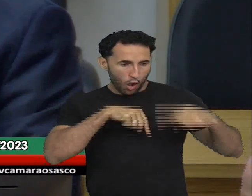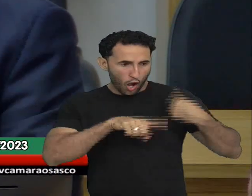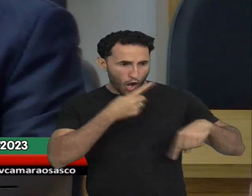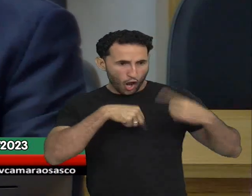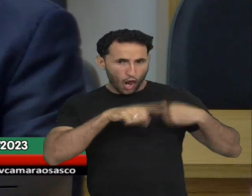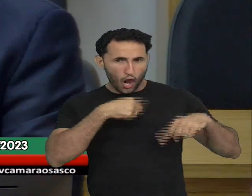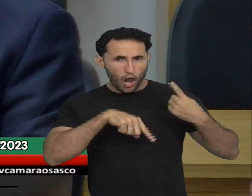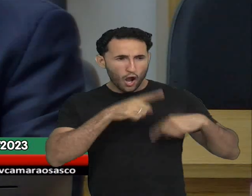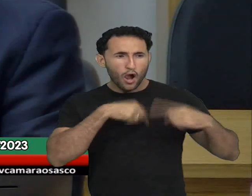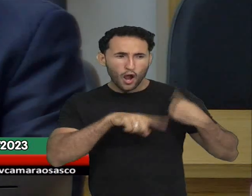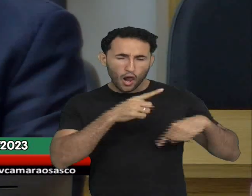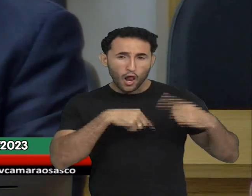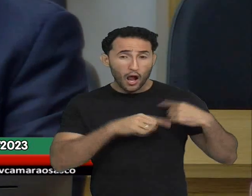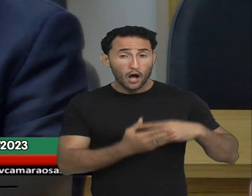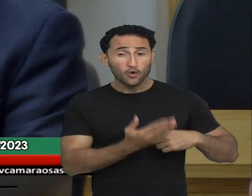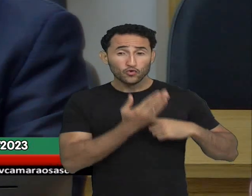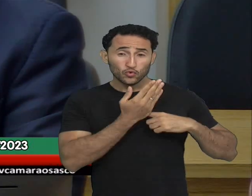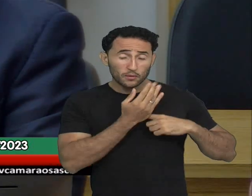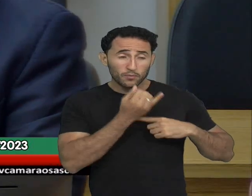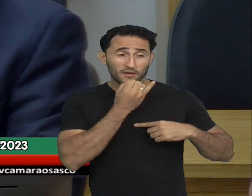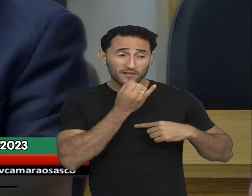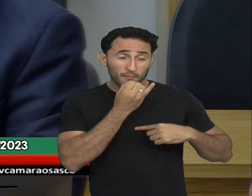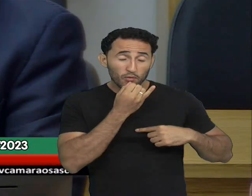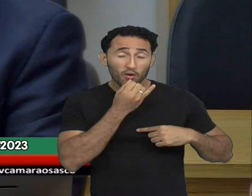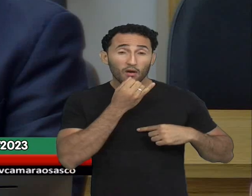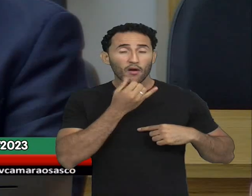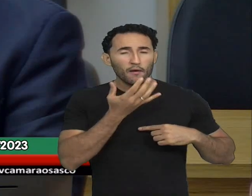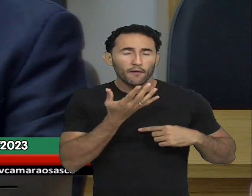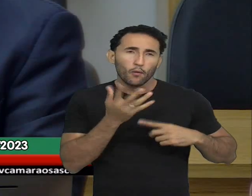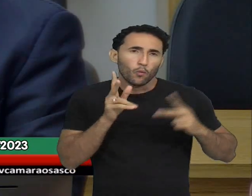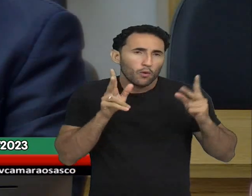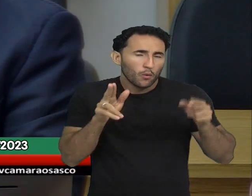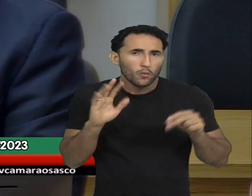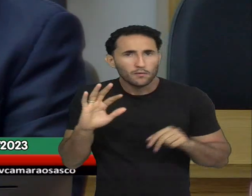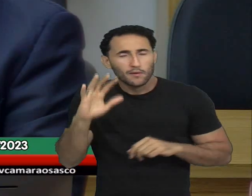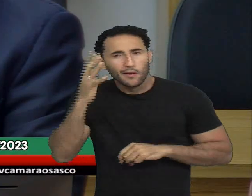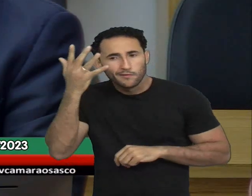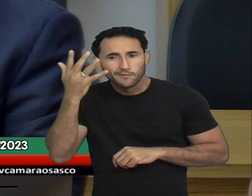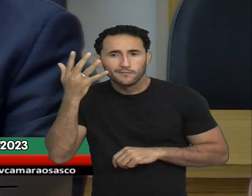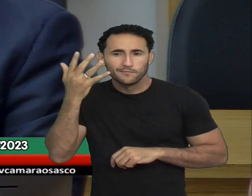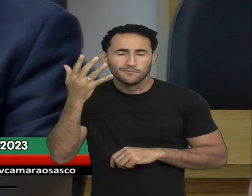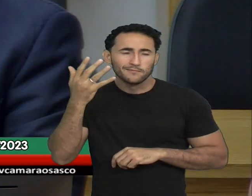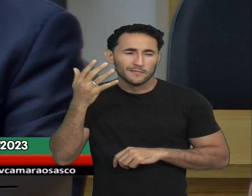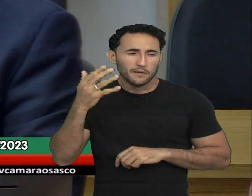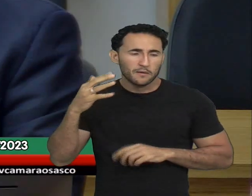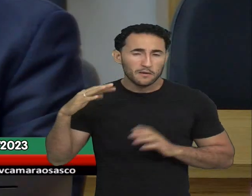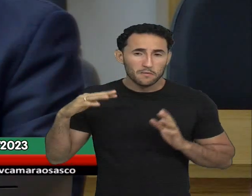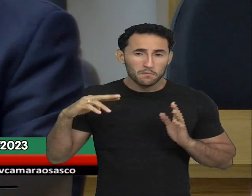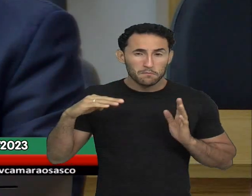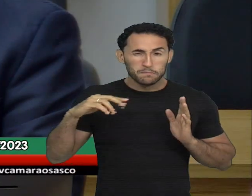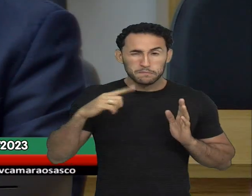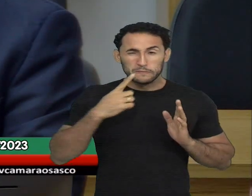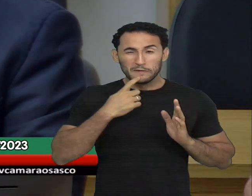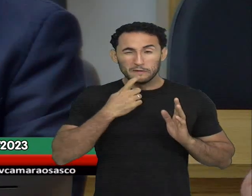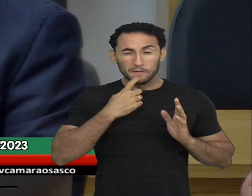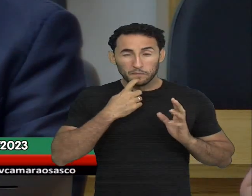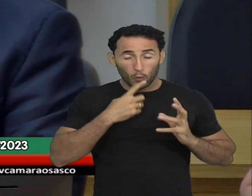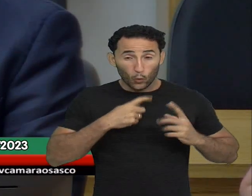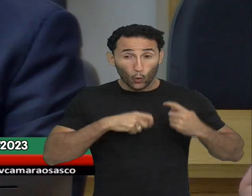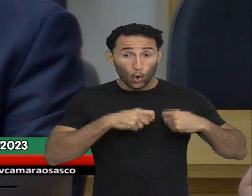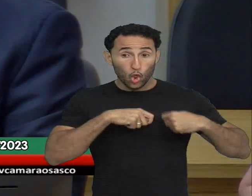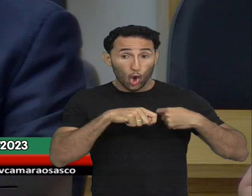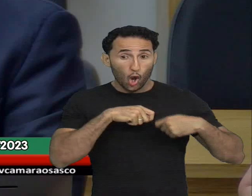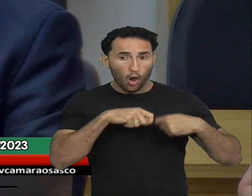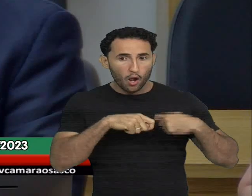no caso de um acidente, de um corte, a fazer toda essa parte de hemostasia, de parar o sangramento, a gente